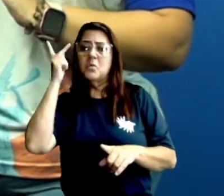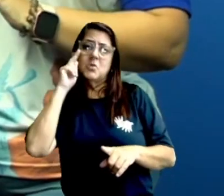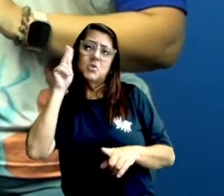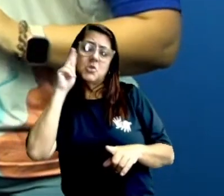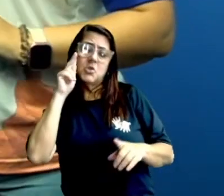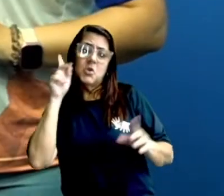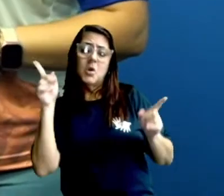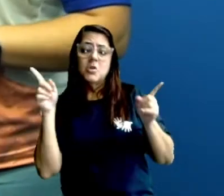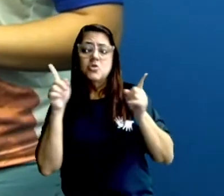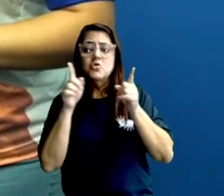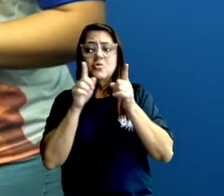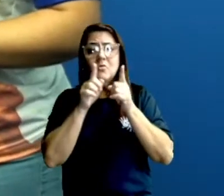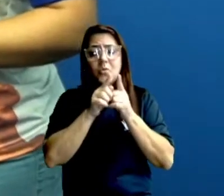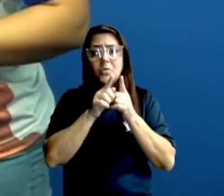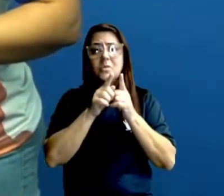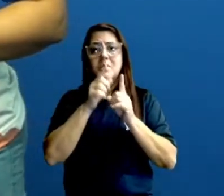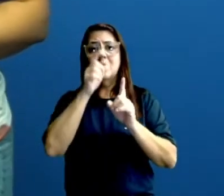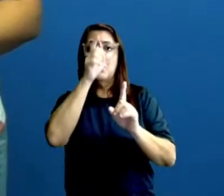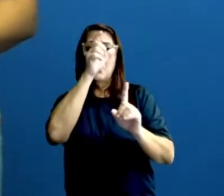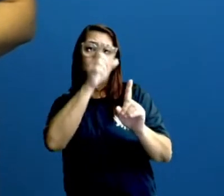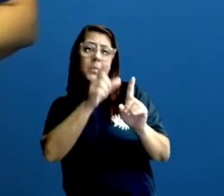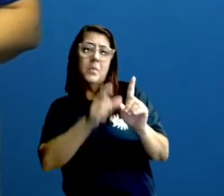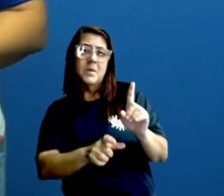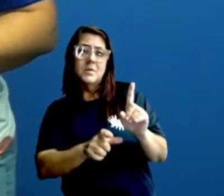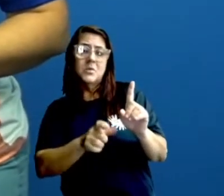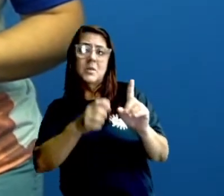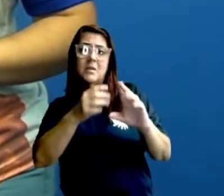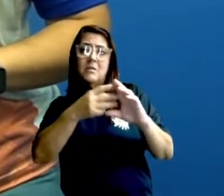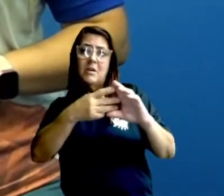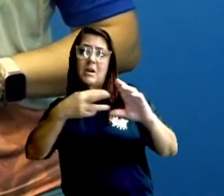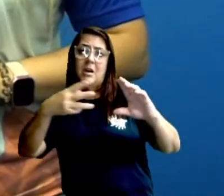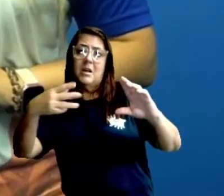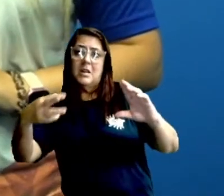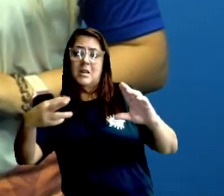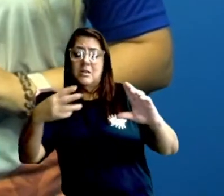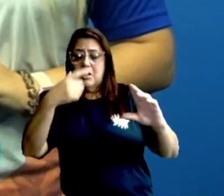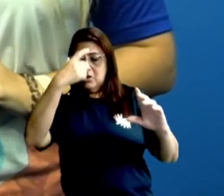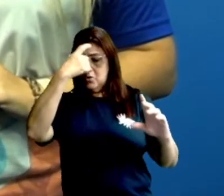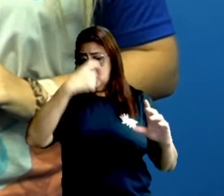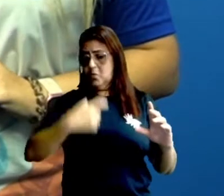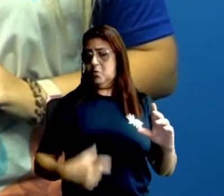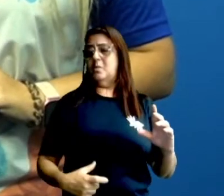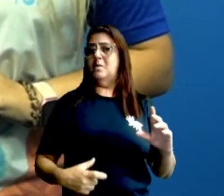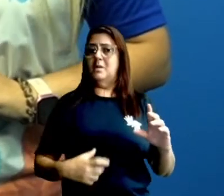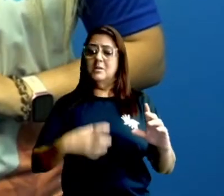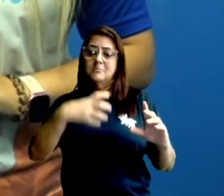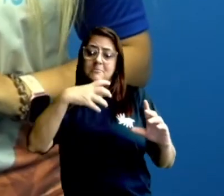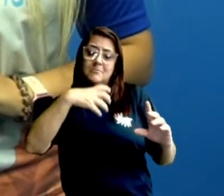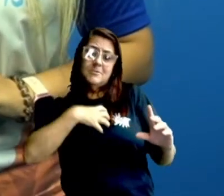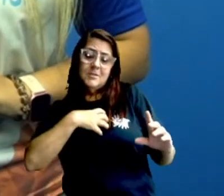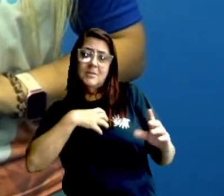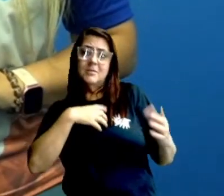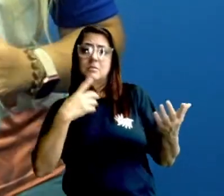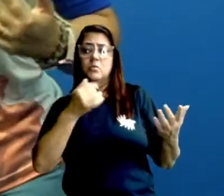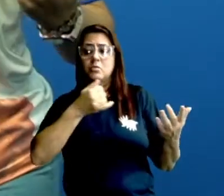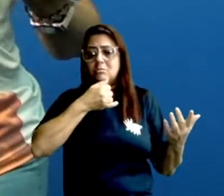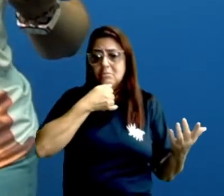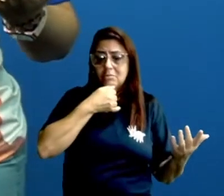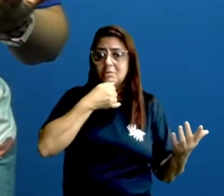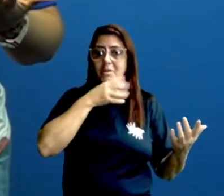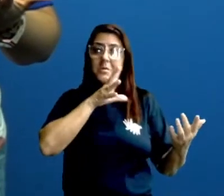histórias curtas, em que os personagens têm características humanas, inclusive sentimentos,